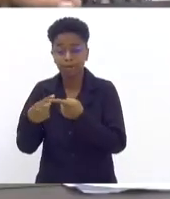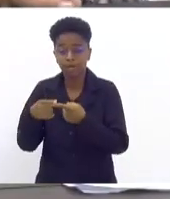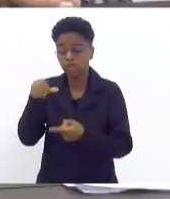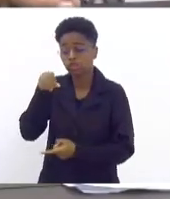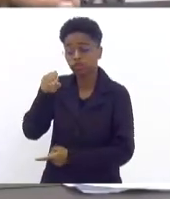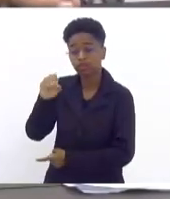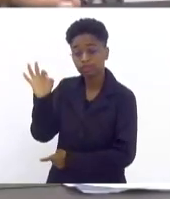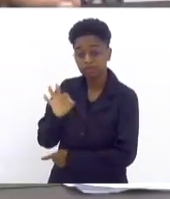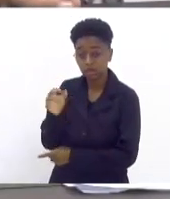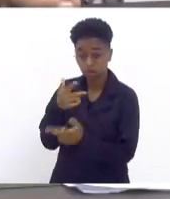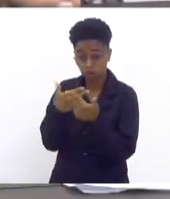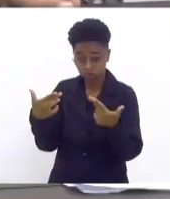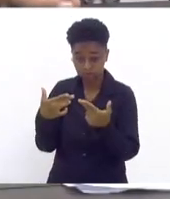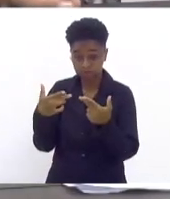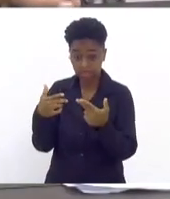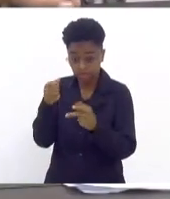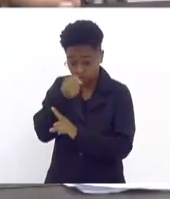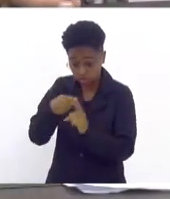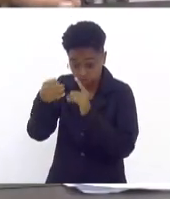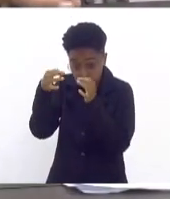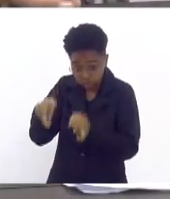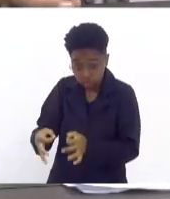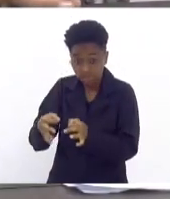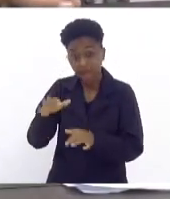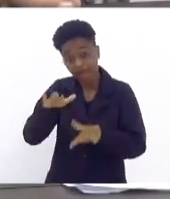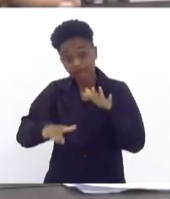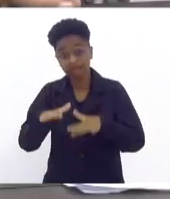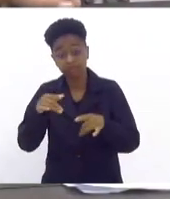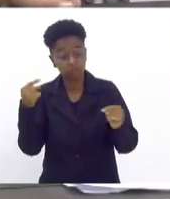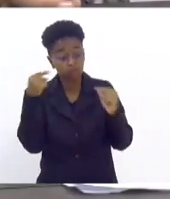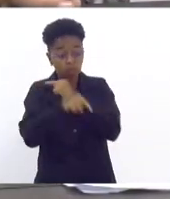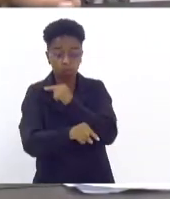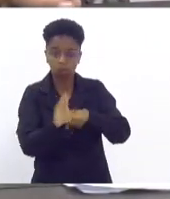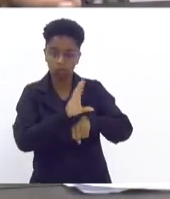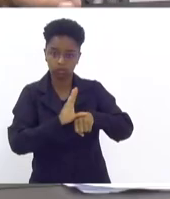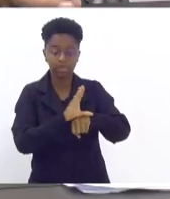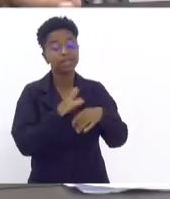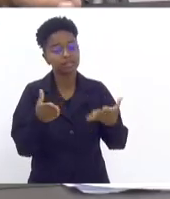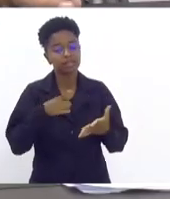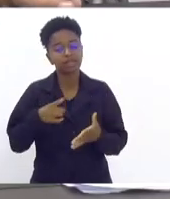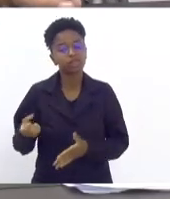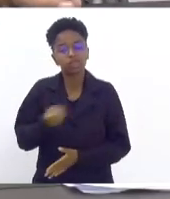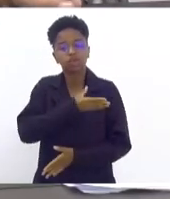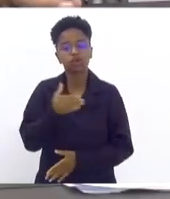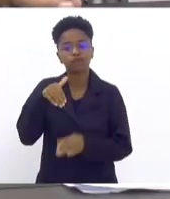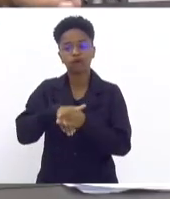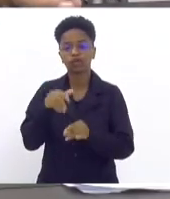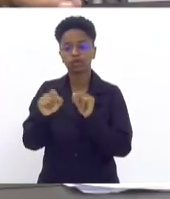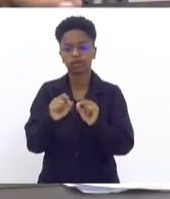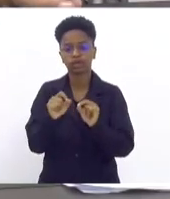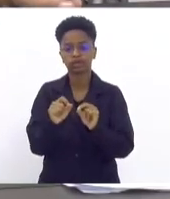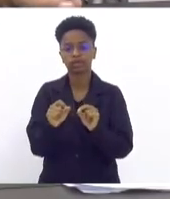socialmente justas muitas vezes esbarram na inconstitucionalidade. Então, a gente vai ter um novo voto que é